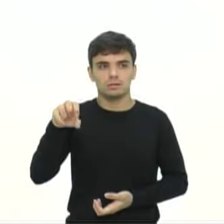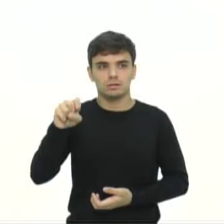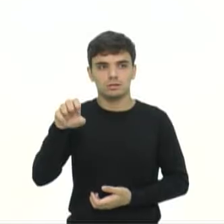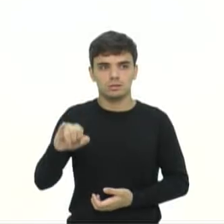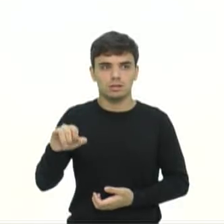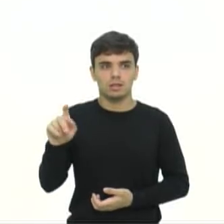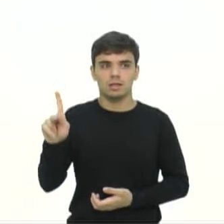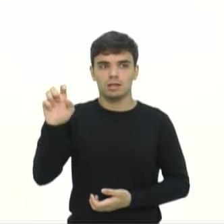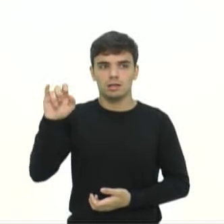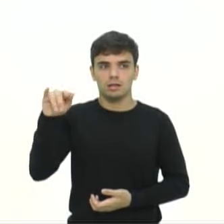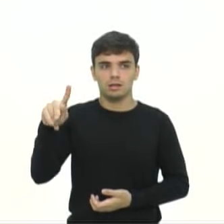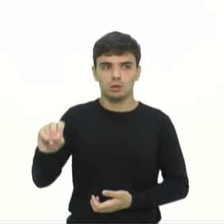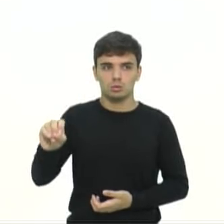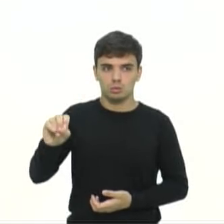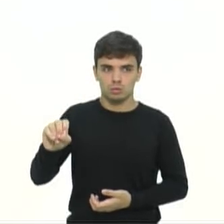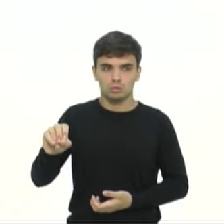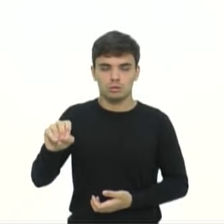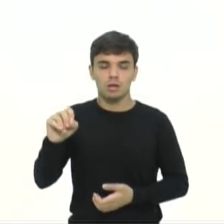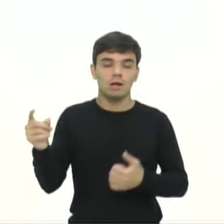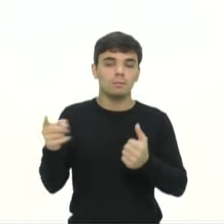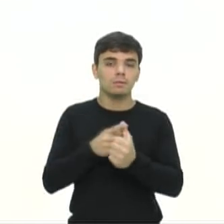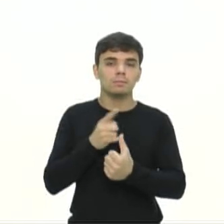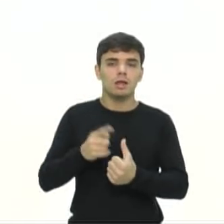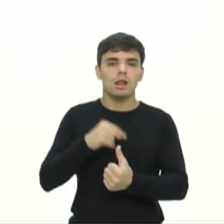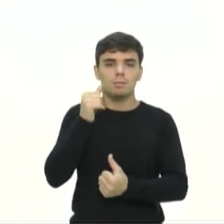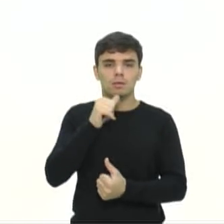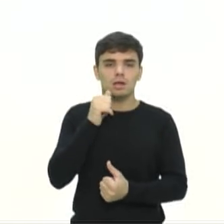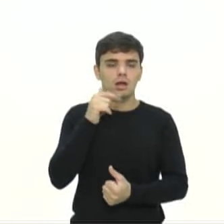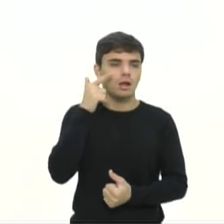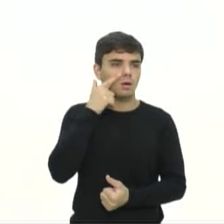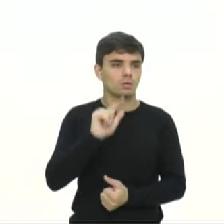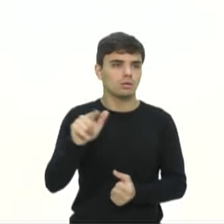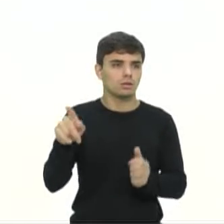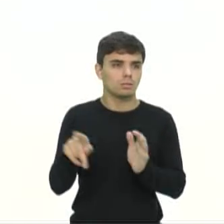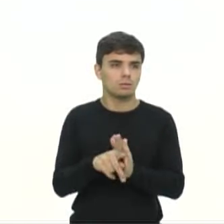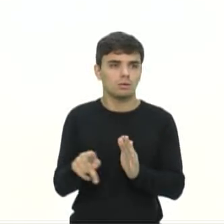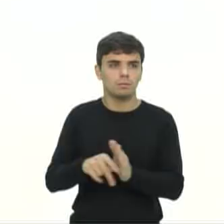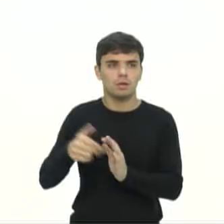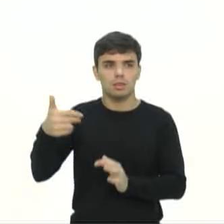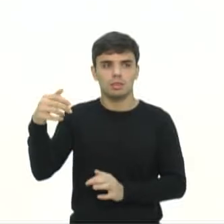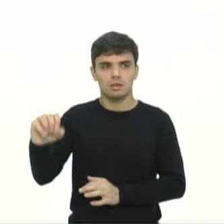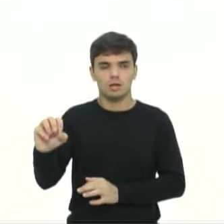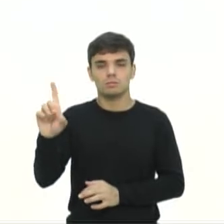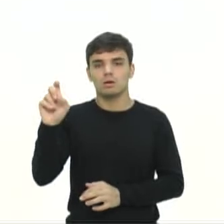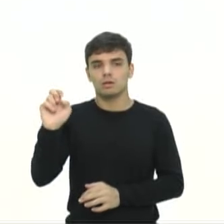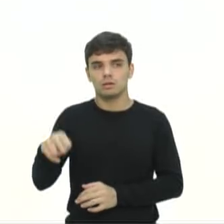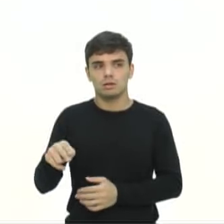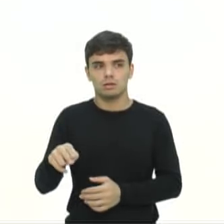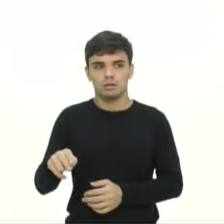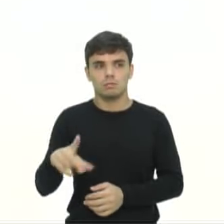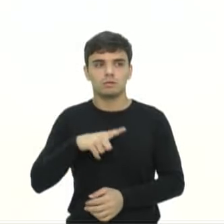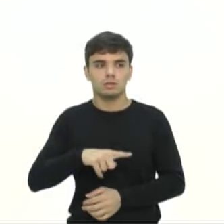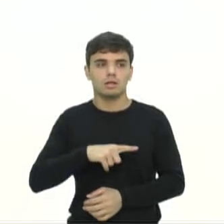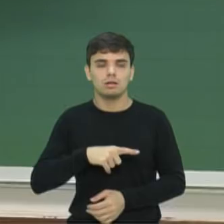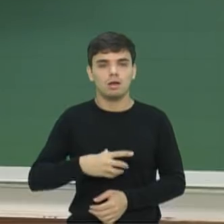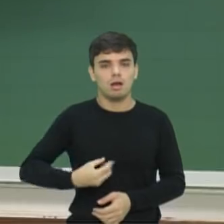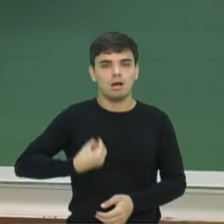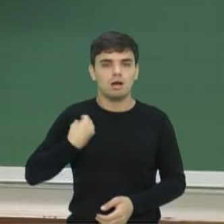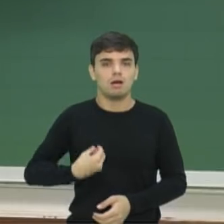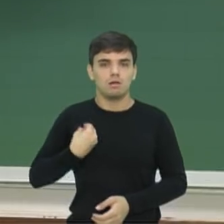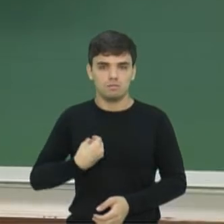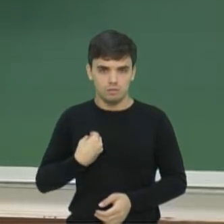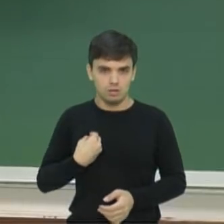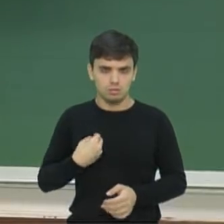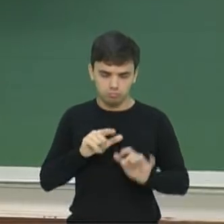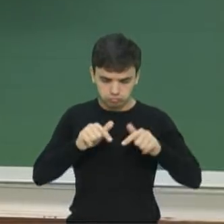foi a primeira mulher a obter o 10º dan por sua vida exemplar totalmente dedicada ao judô, né? Então, essa imagem que vocês estão vendo aqui é